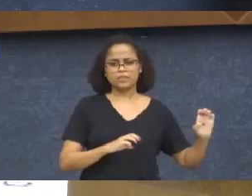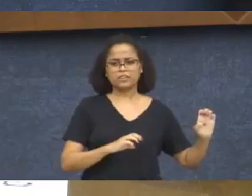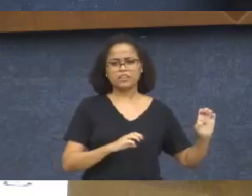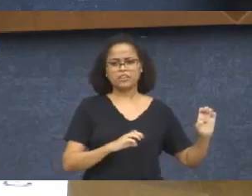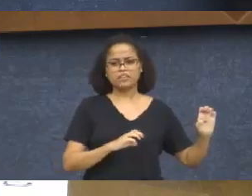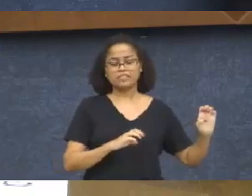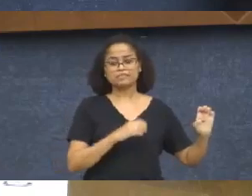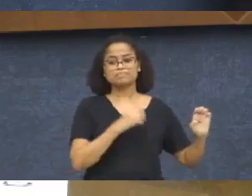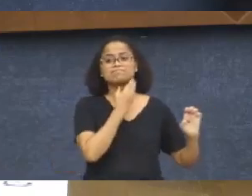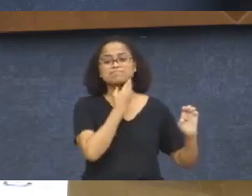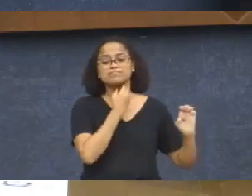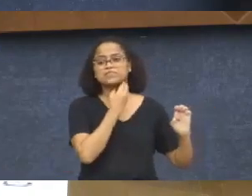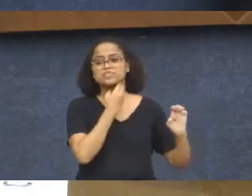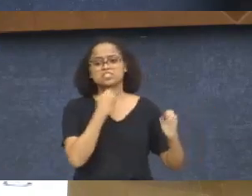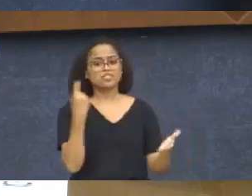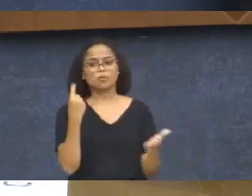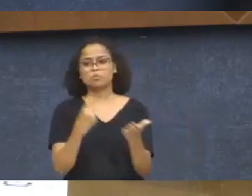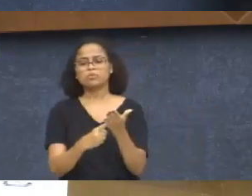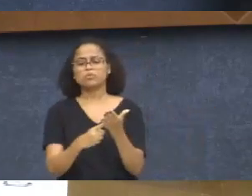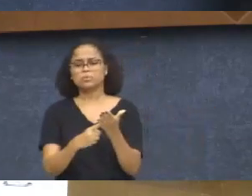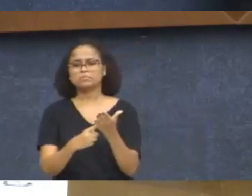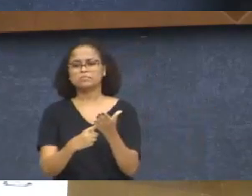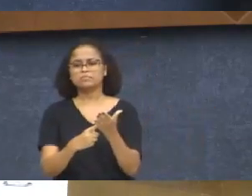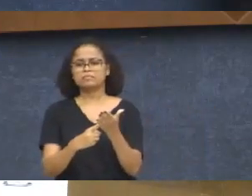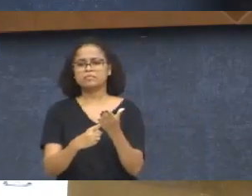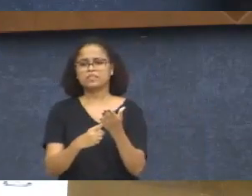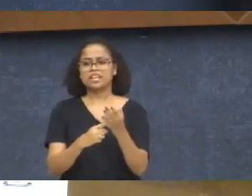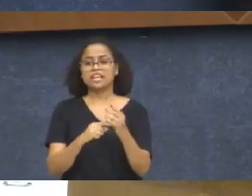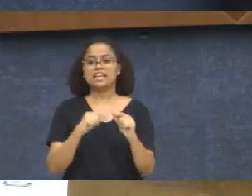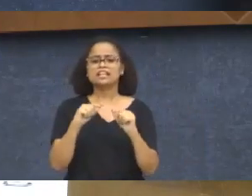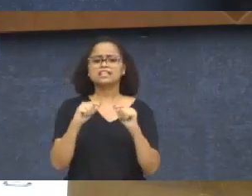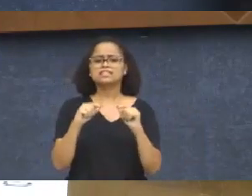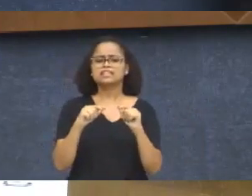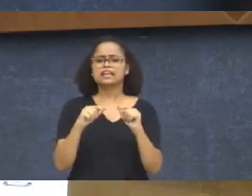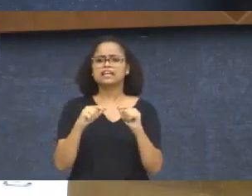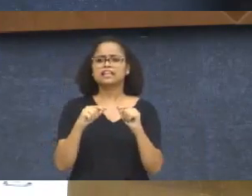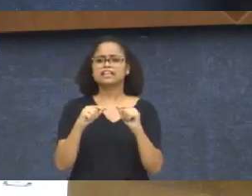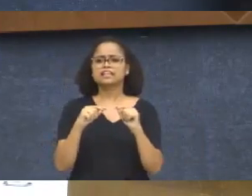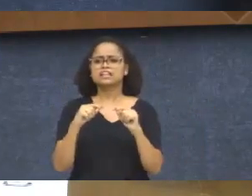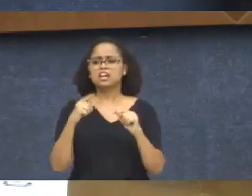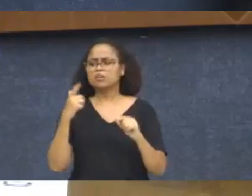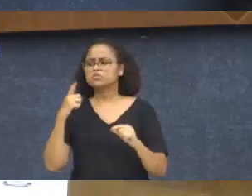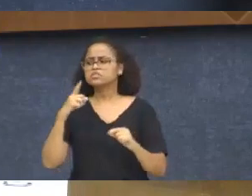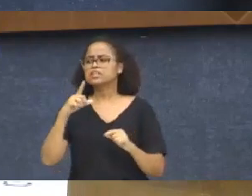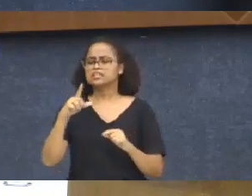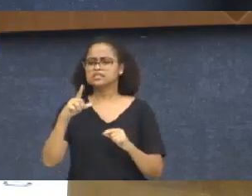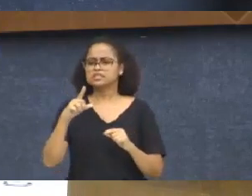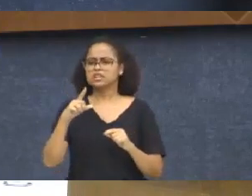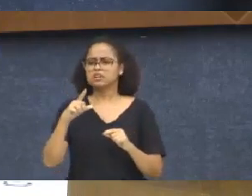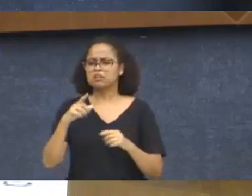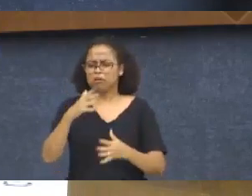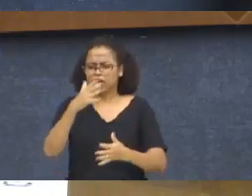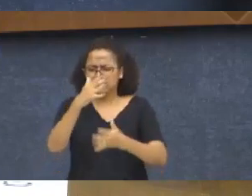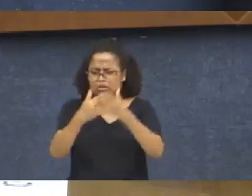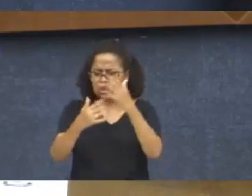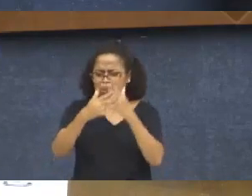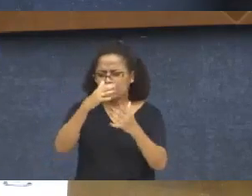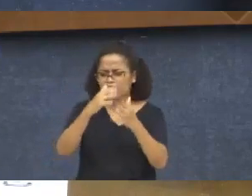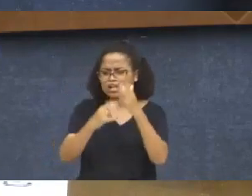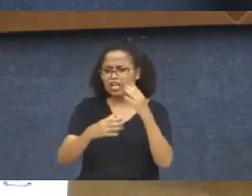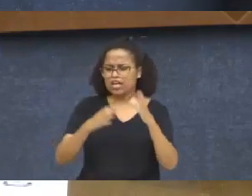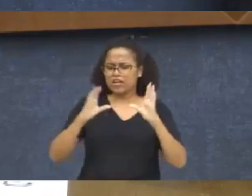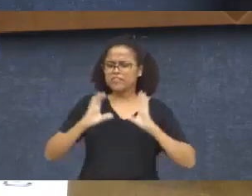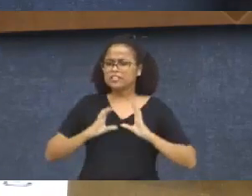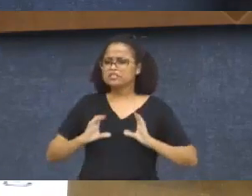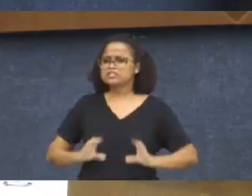cumprir. Sabe por quê? Porque eles querem a conciliação. Depois de atrapalhar a vida do cidadão, imagina